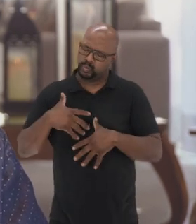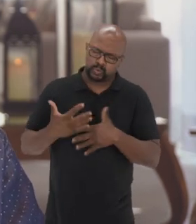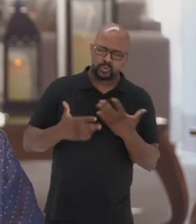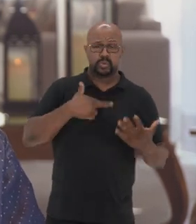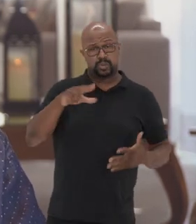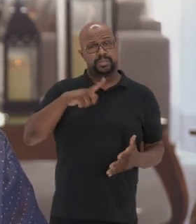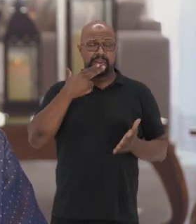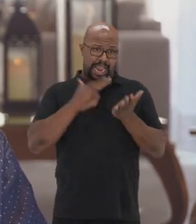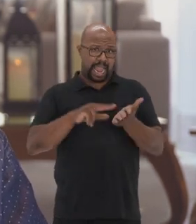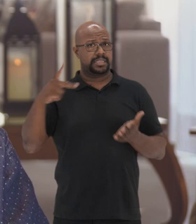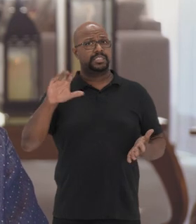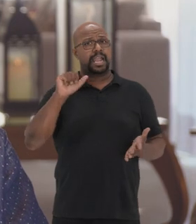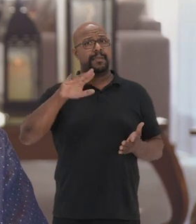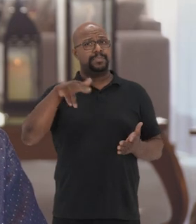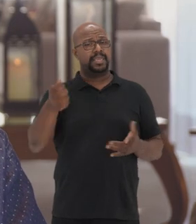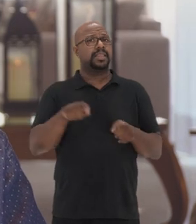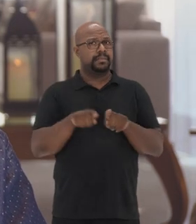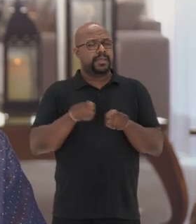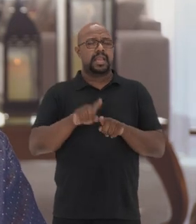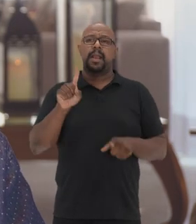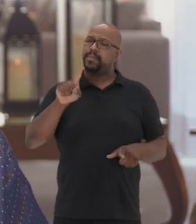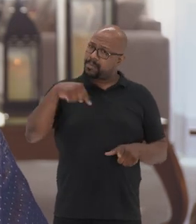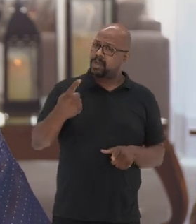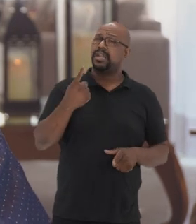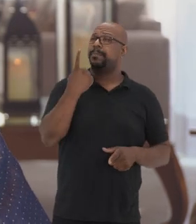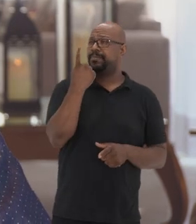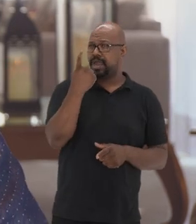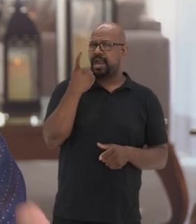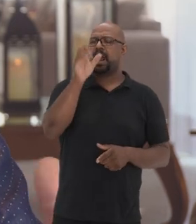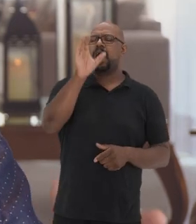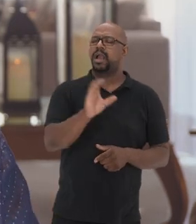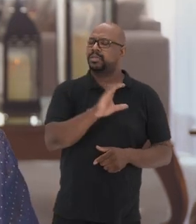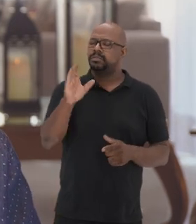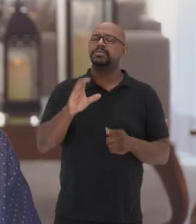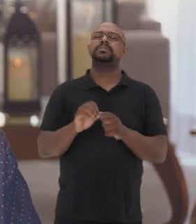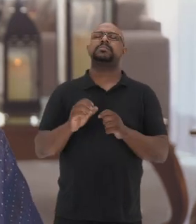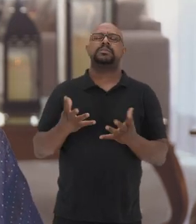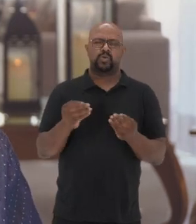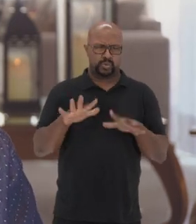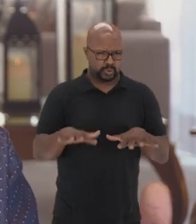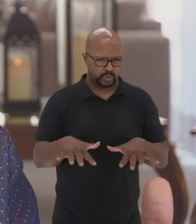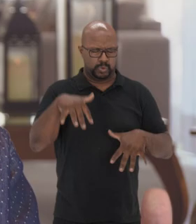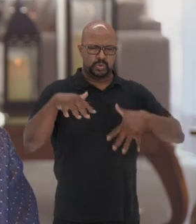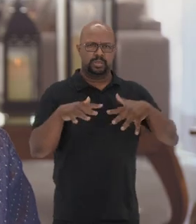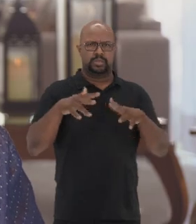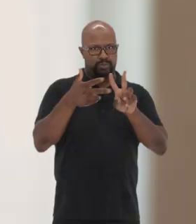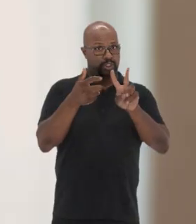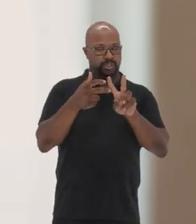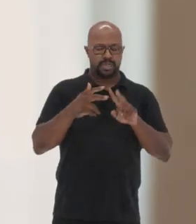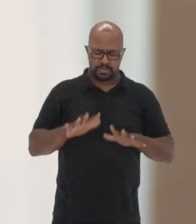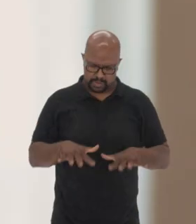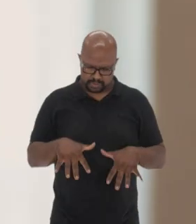consta na carta de Caminha também após a primeira missa portuguesa levantaram-se muitos deles os índios